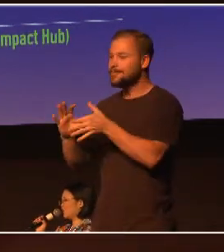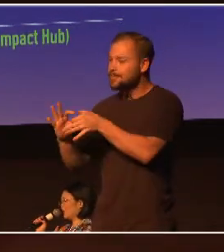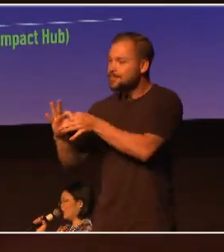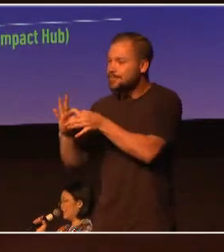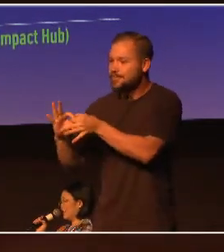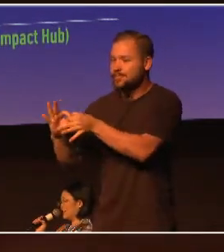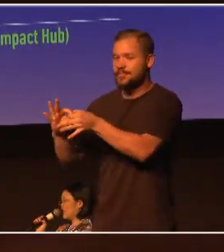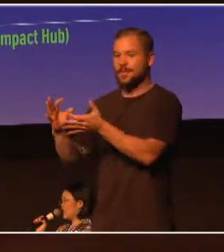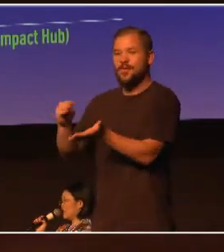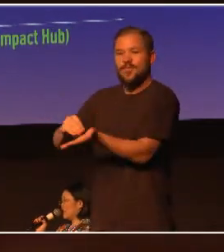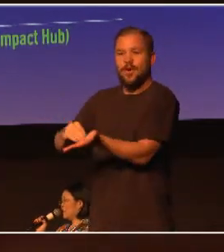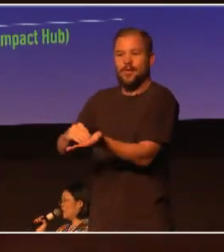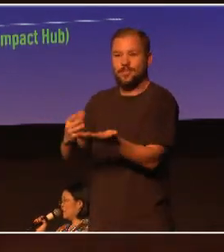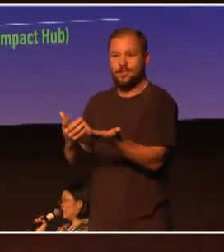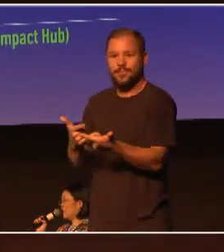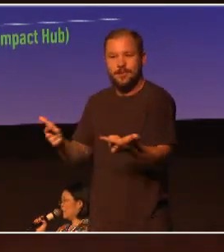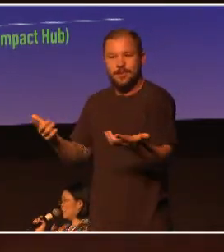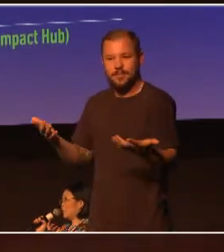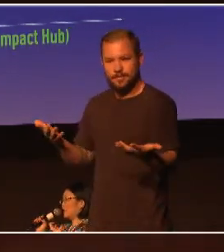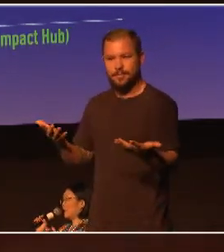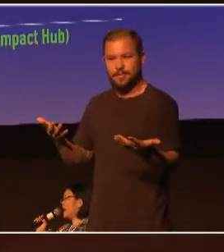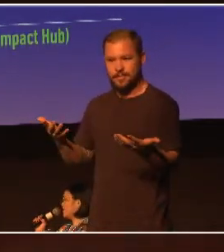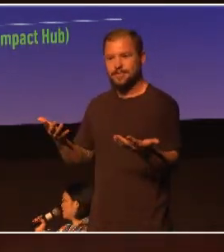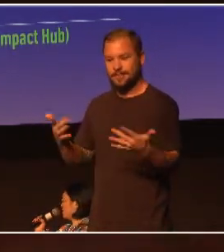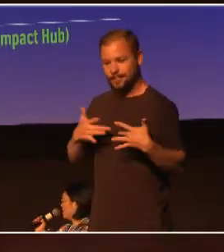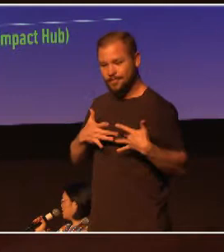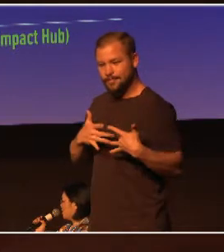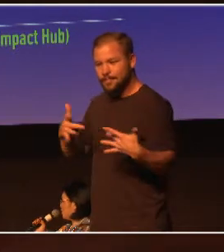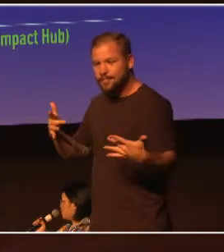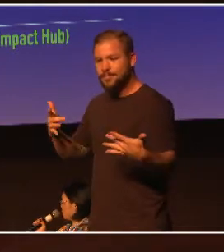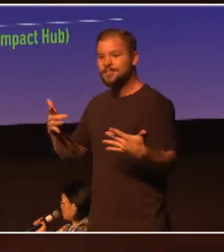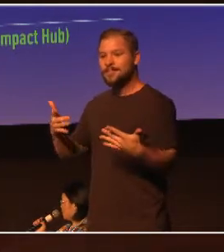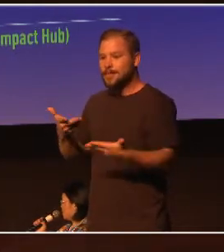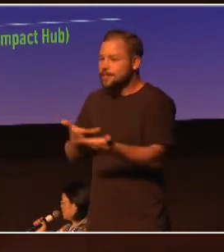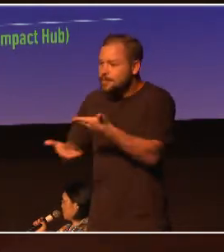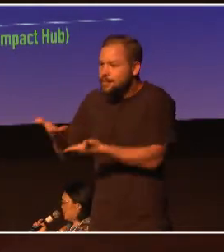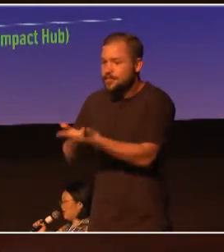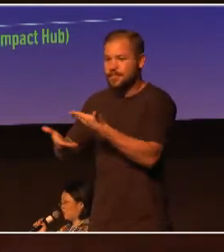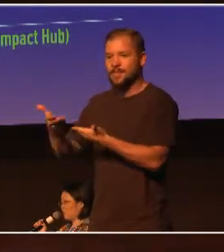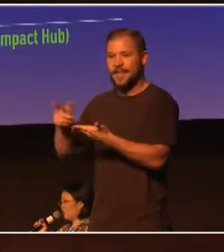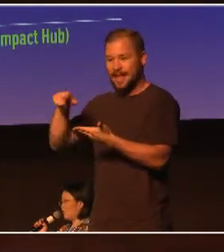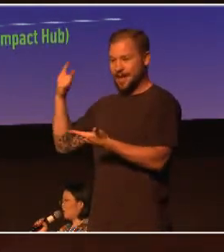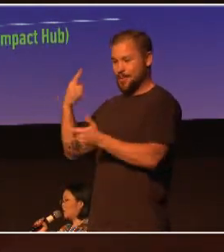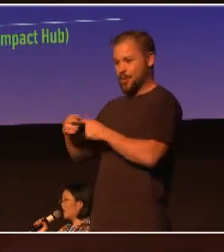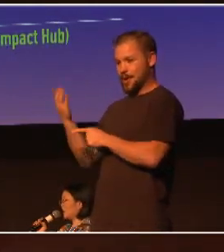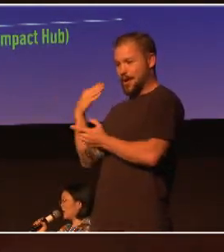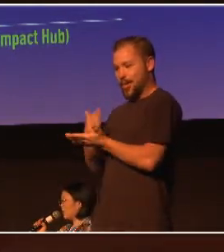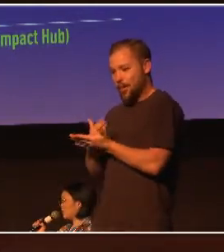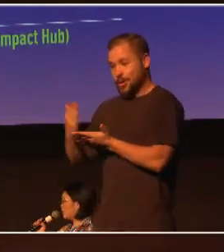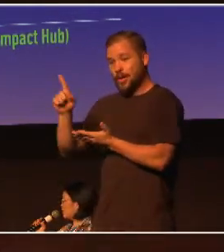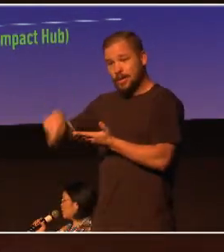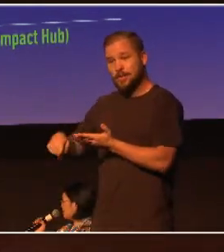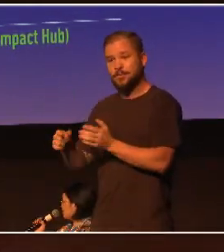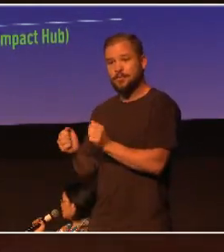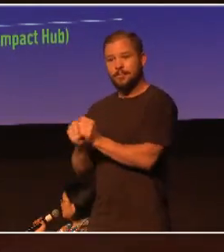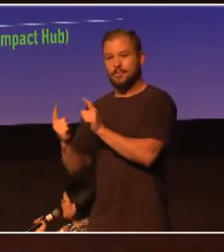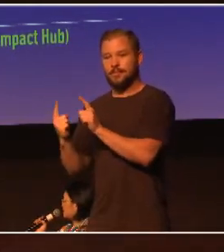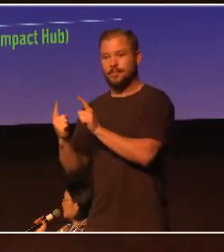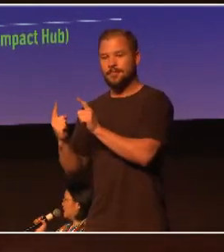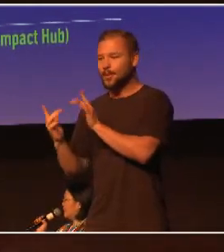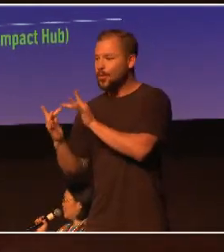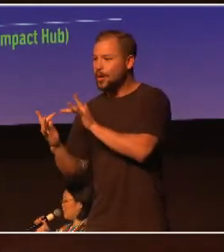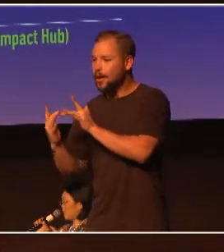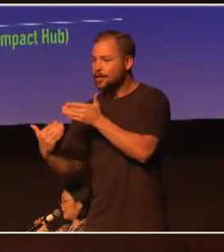conexão, de sororidade, que foi o que deu início à comunidade? Ela continua viva,